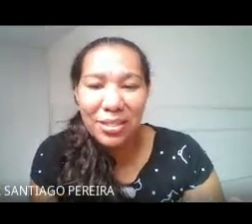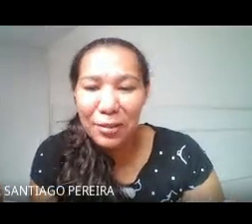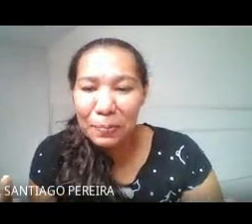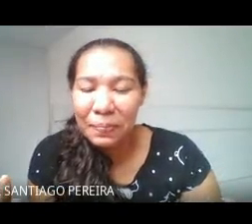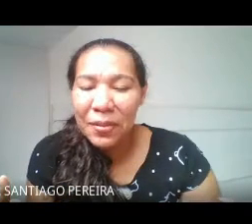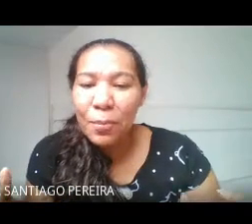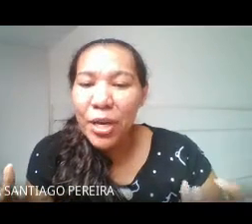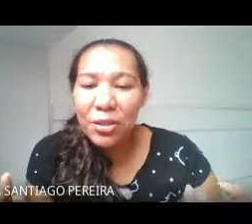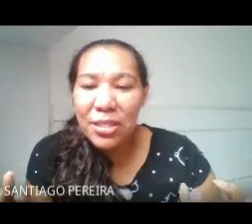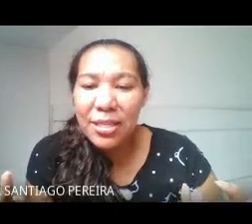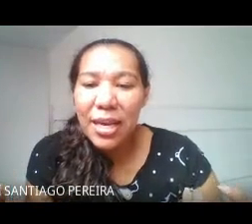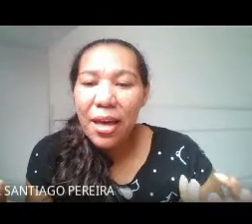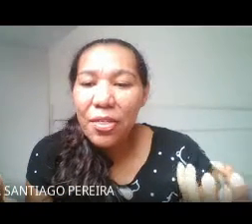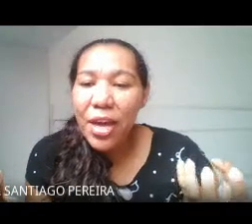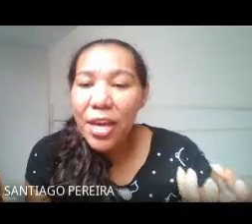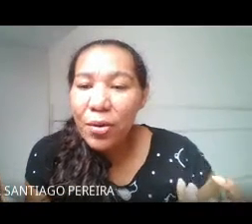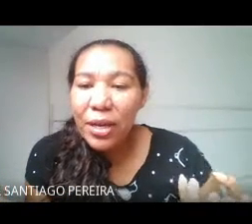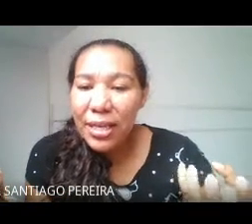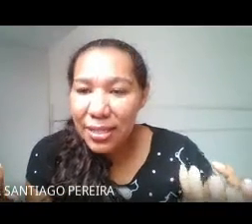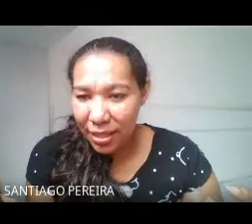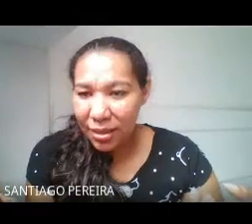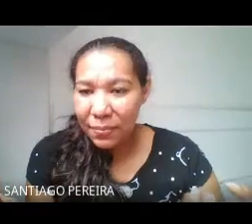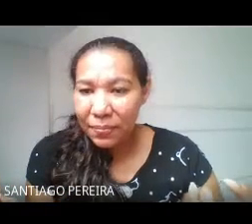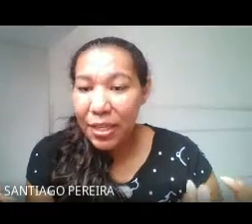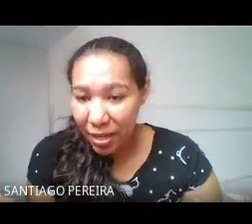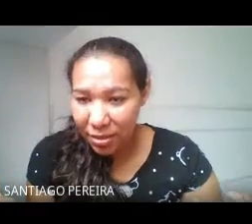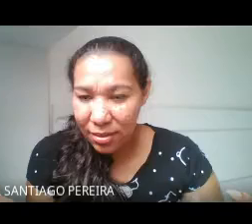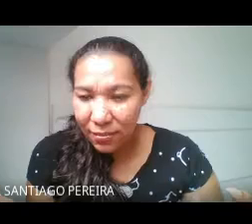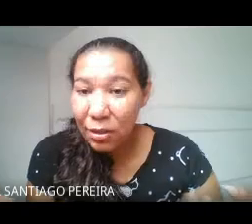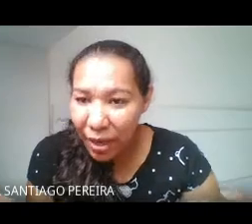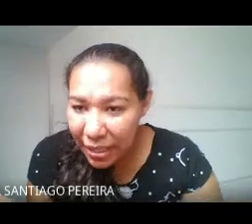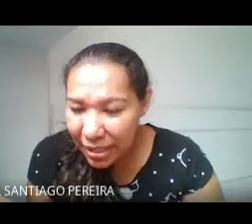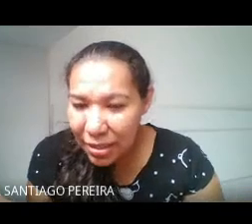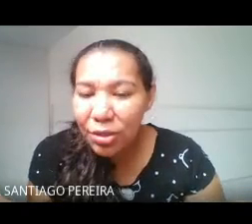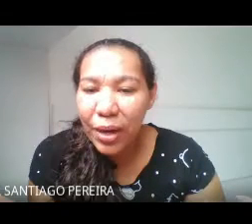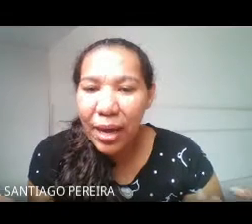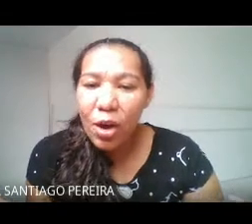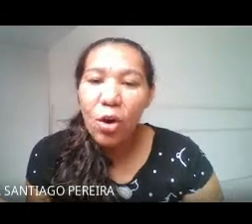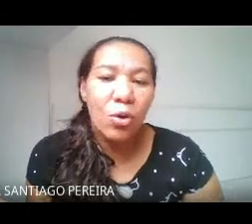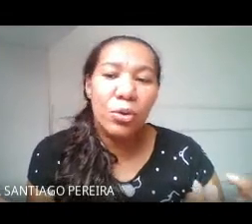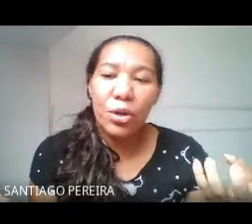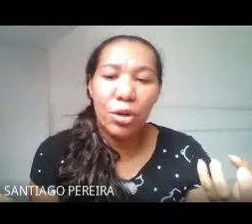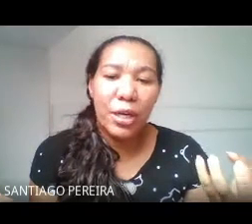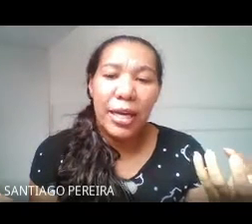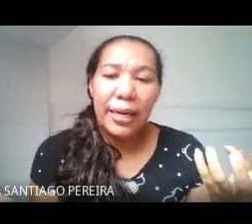final da oração. Porque se eu dissesse, The huge city is, não faria sentido, não é?